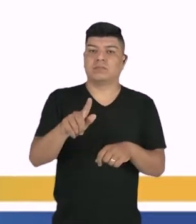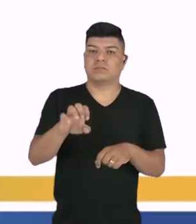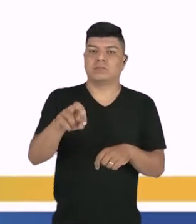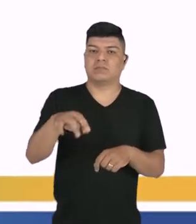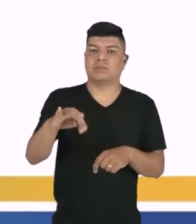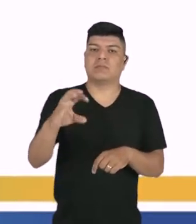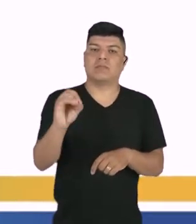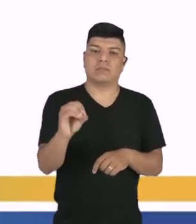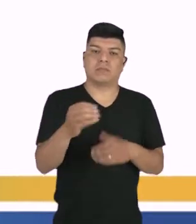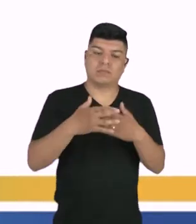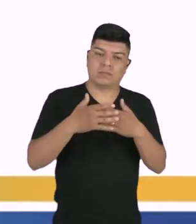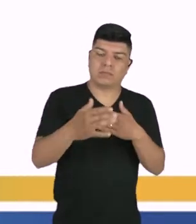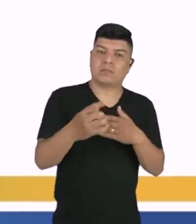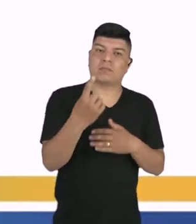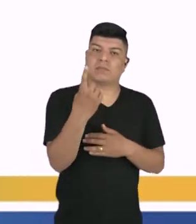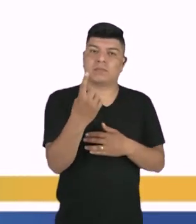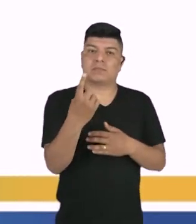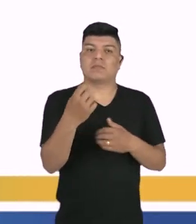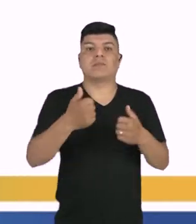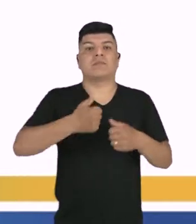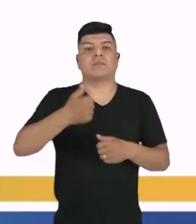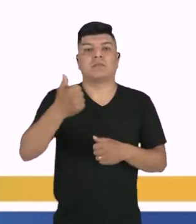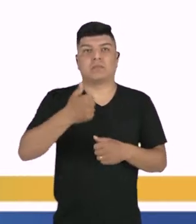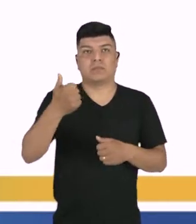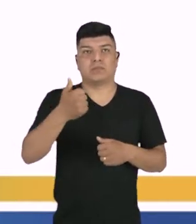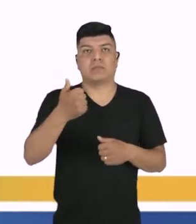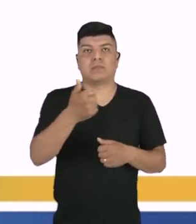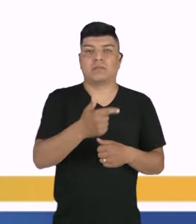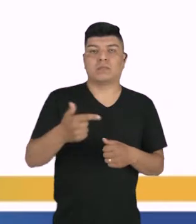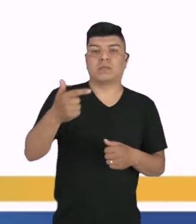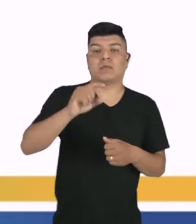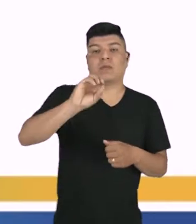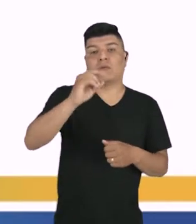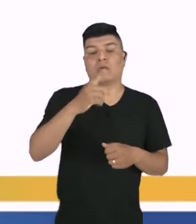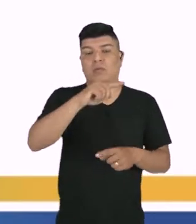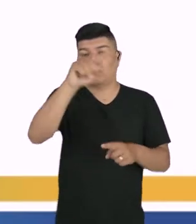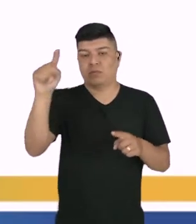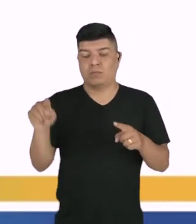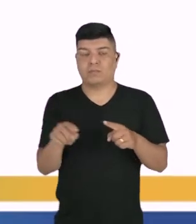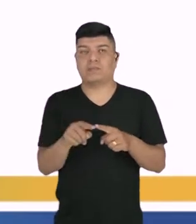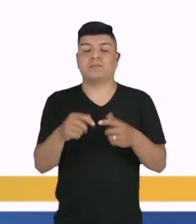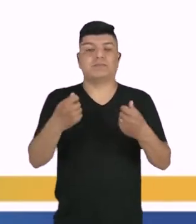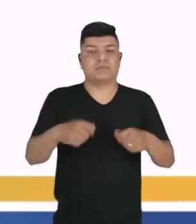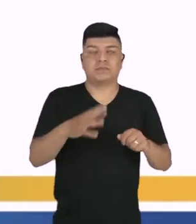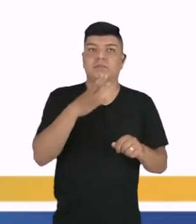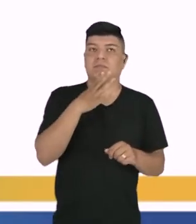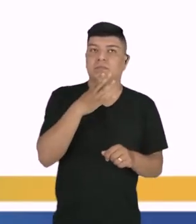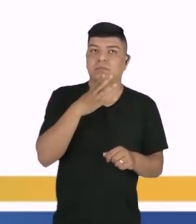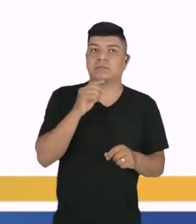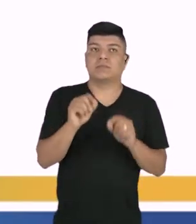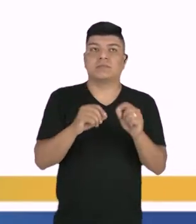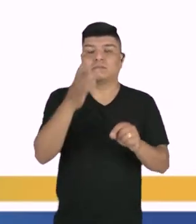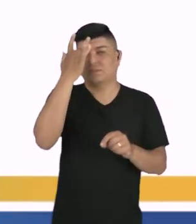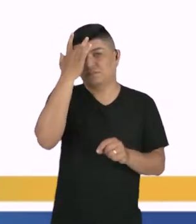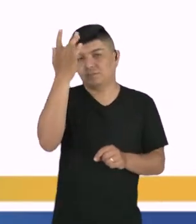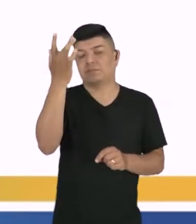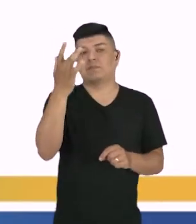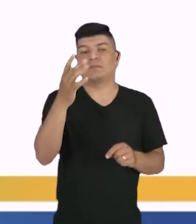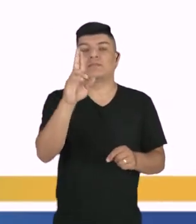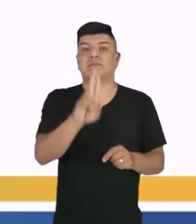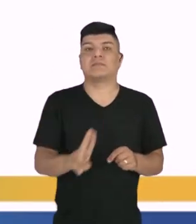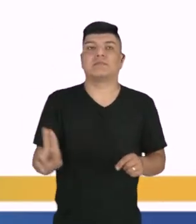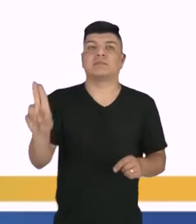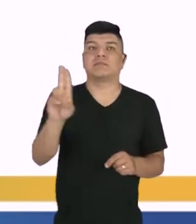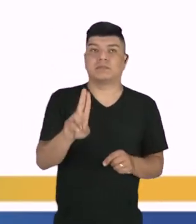a partir do primeiro quadrante, né, ou da primeira volta. Então precisamos conhecer isso para termos facilidade ao